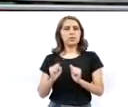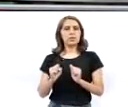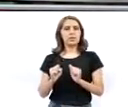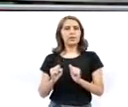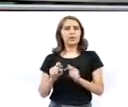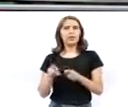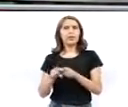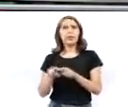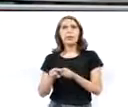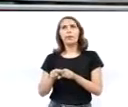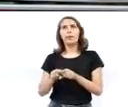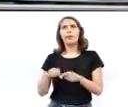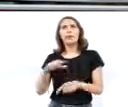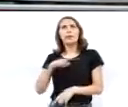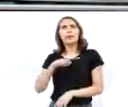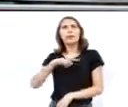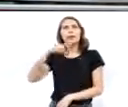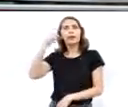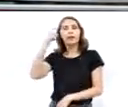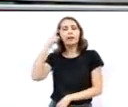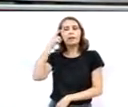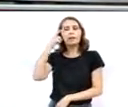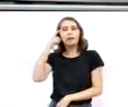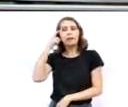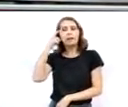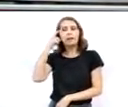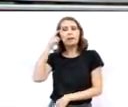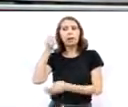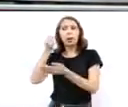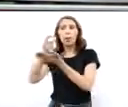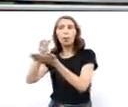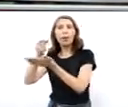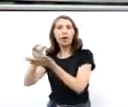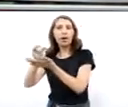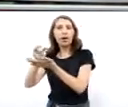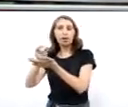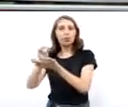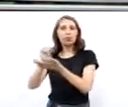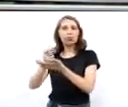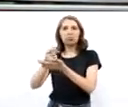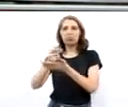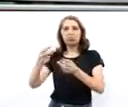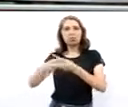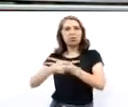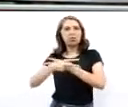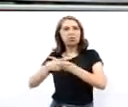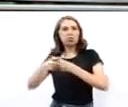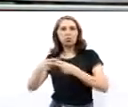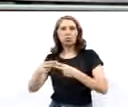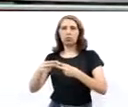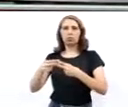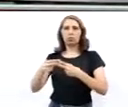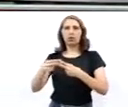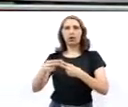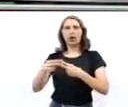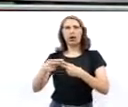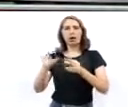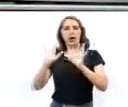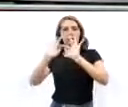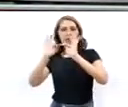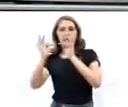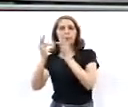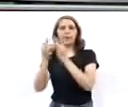nós podemos também nos remeter à ideia de que, se eu pago os meus impostos, se as famílias pagam impostos, elas têm direito